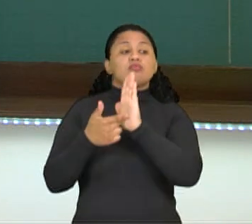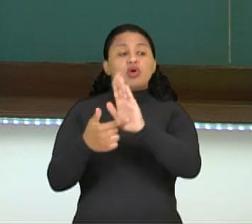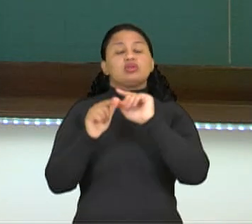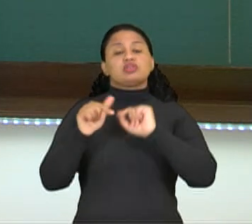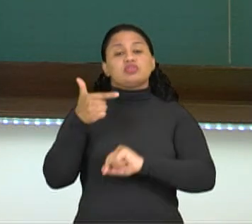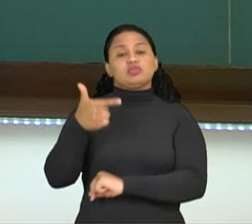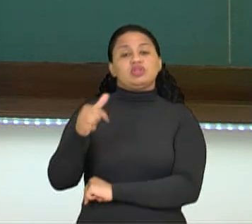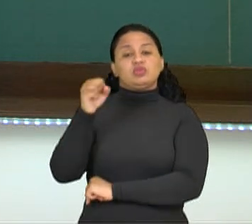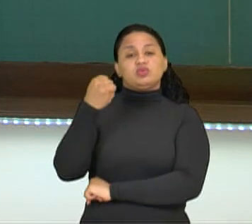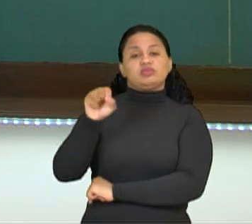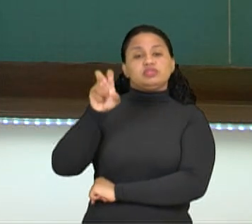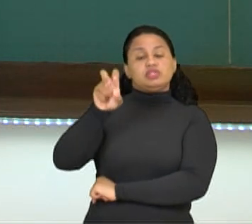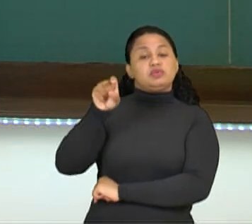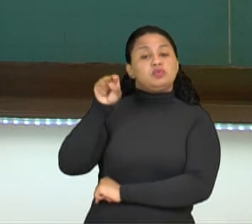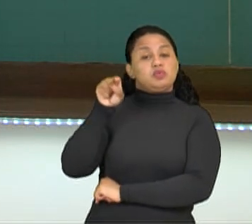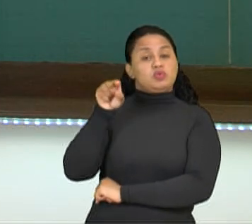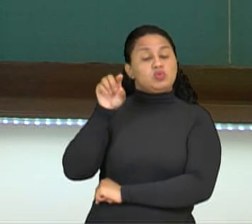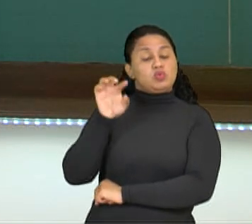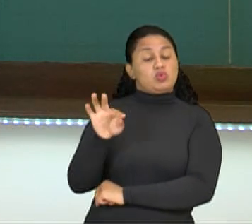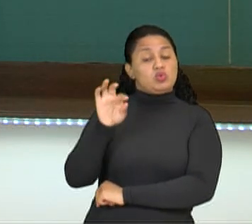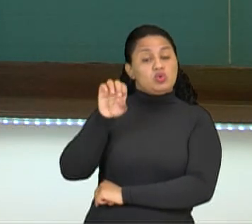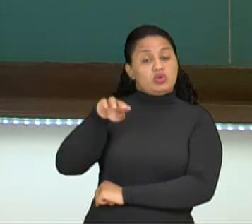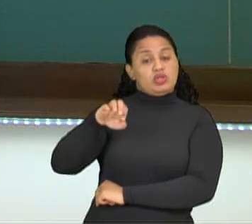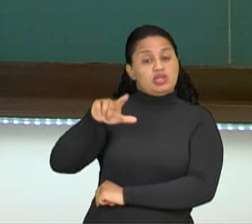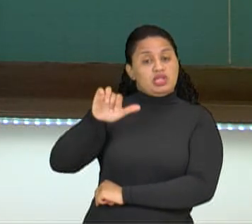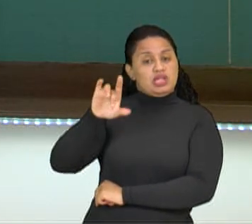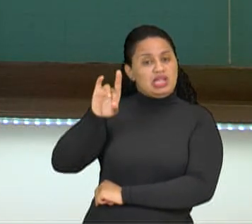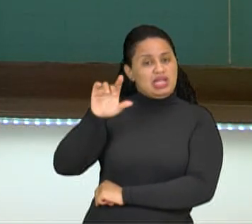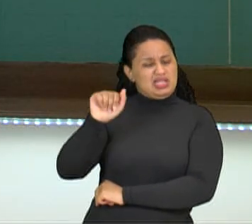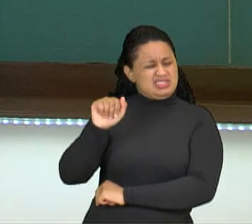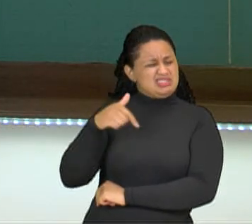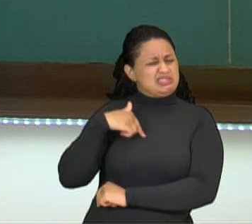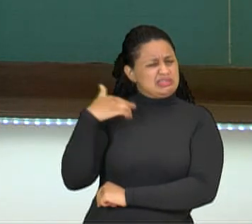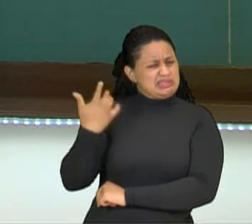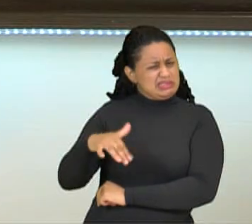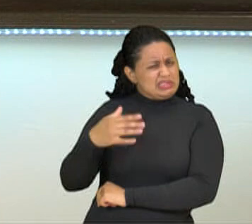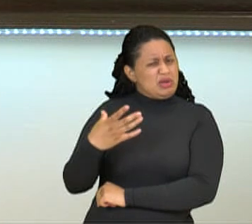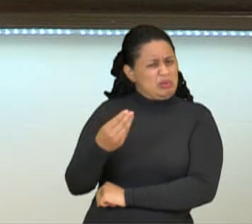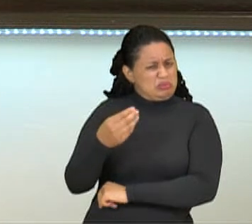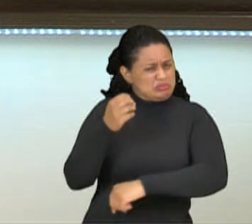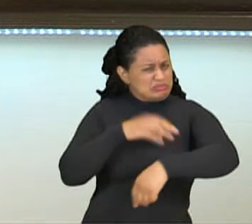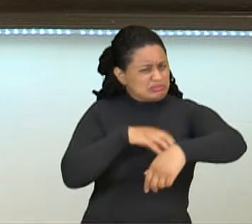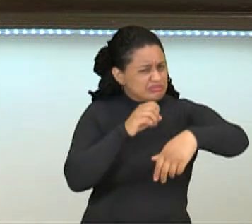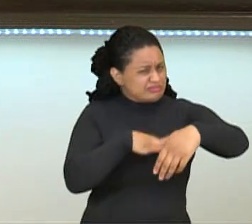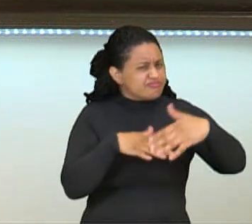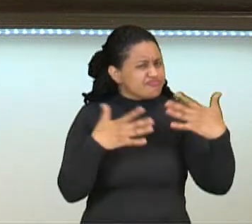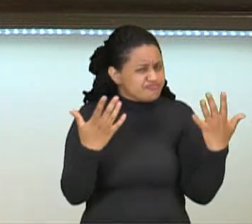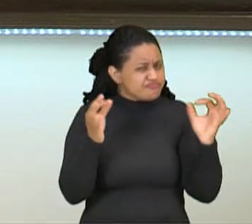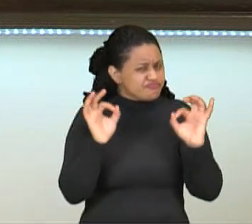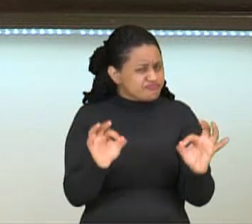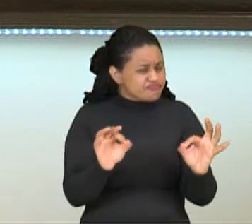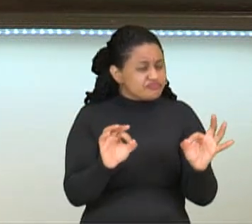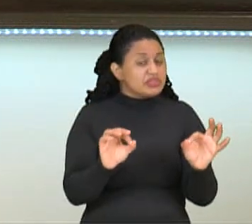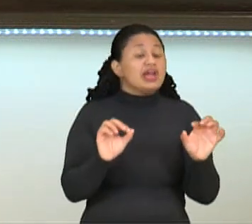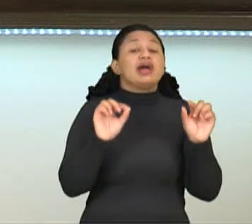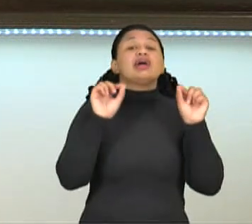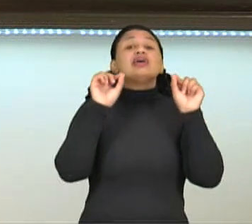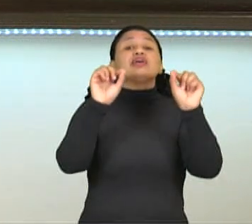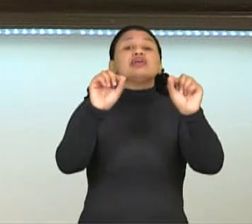retiradas 285 toneladas. É muito lixo, né? E quem será que jogou esse lixo na praia?